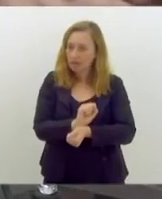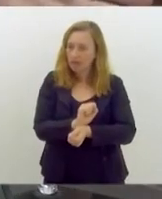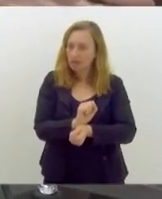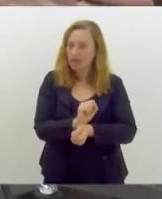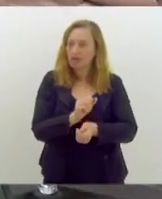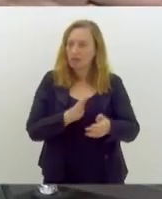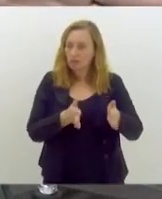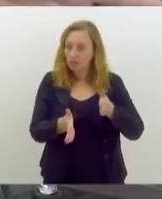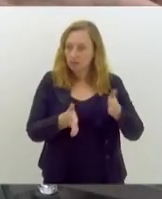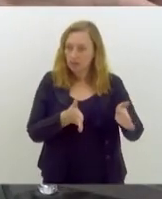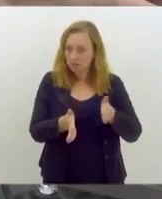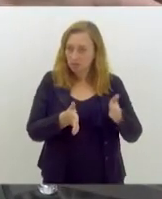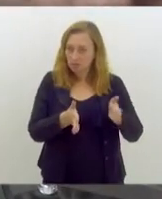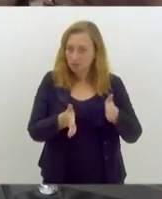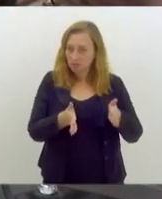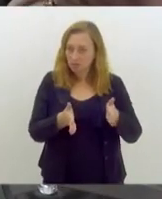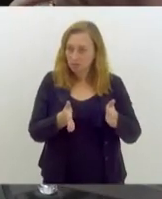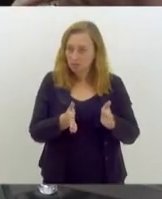acabaria amanhã